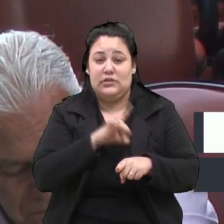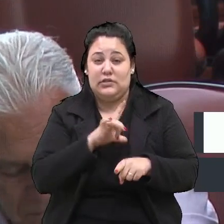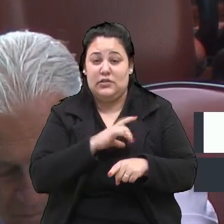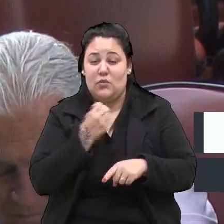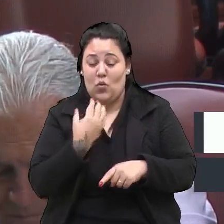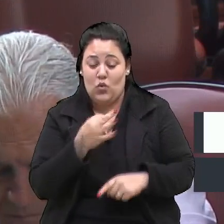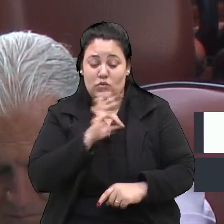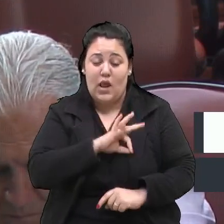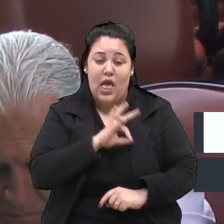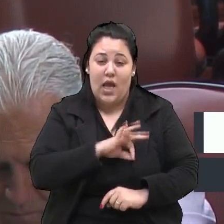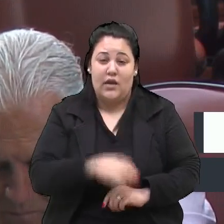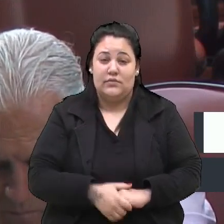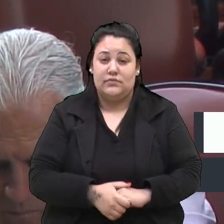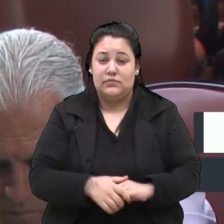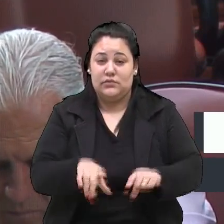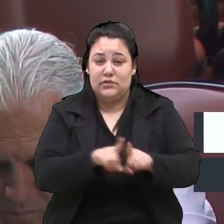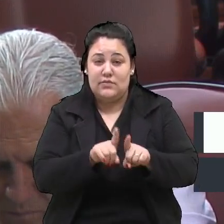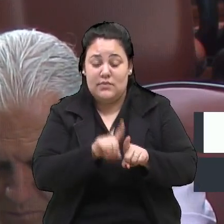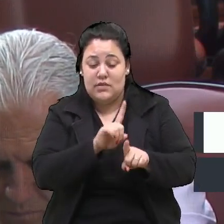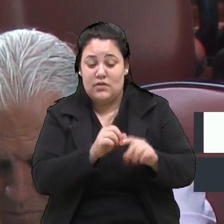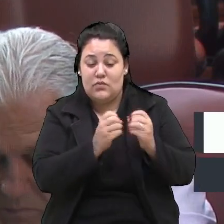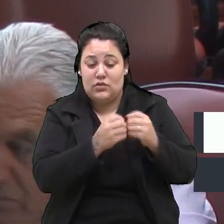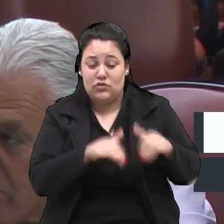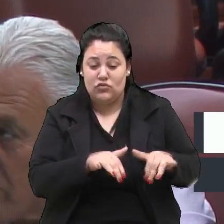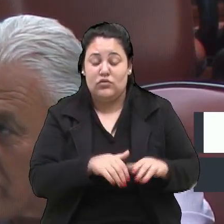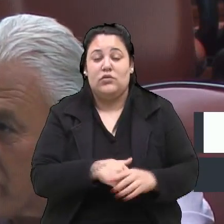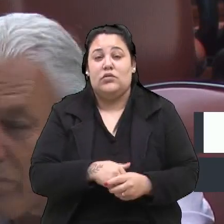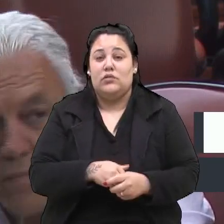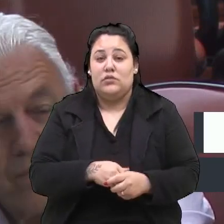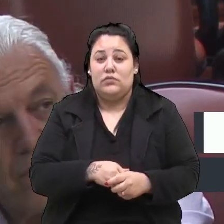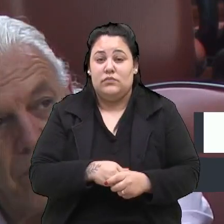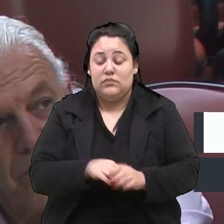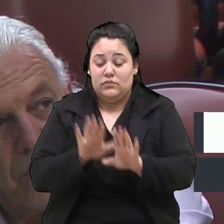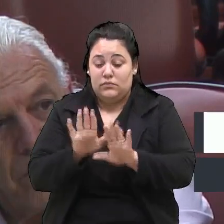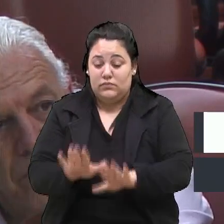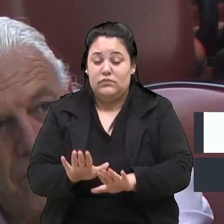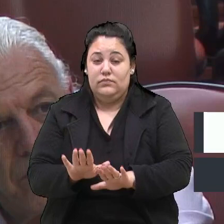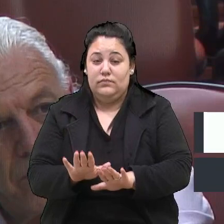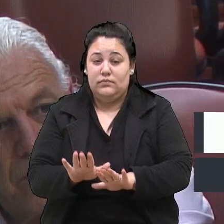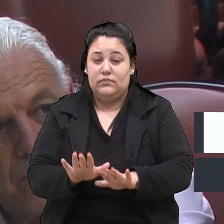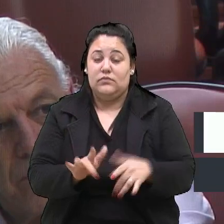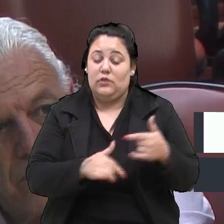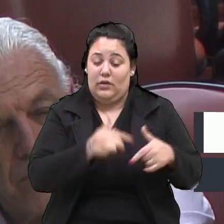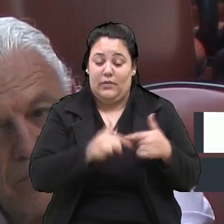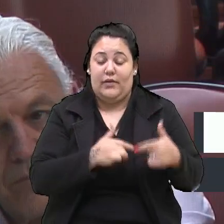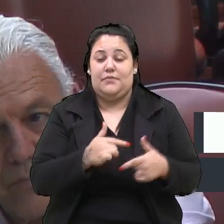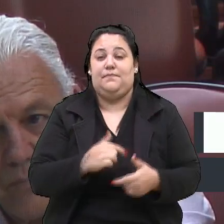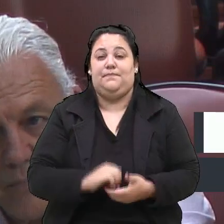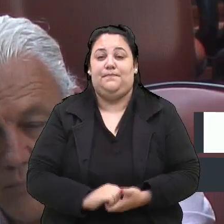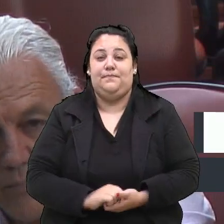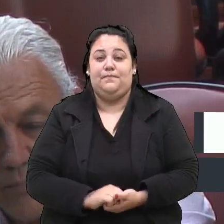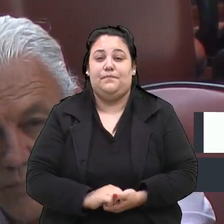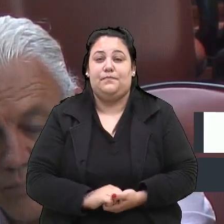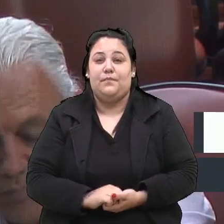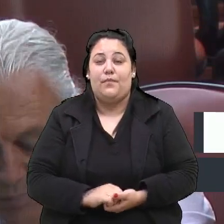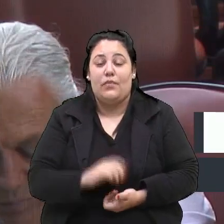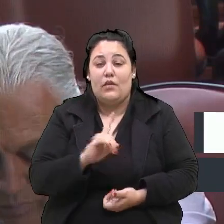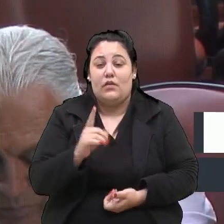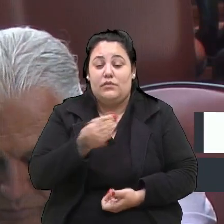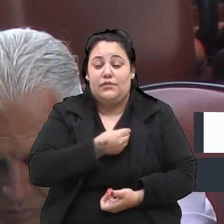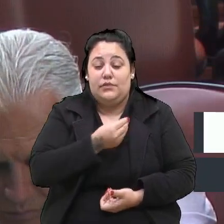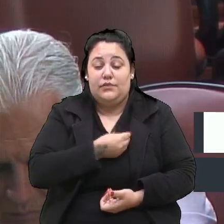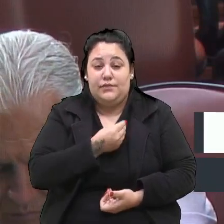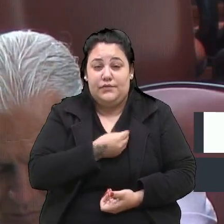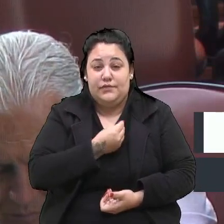remuneração, inclusive para não se corromperem e permanecerem nas funções, para não viverem de bico depois do